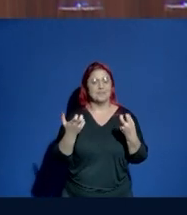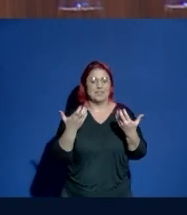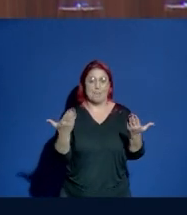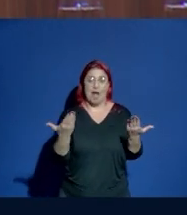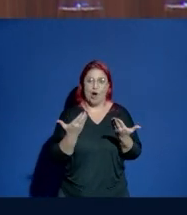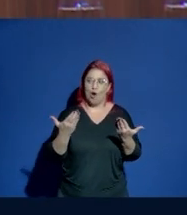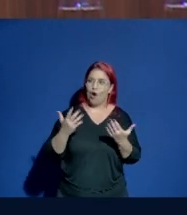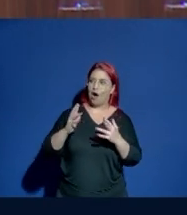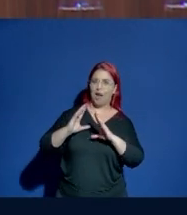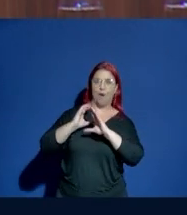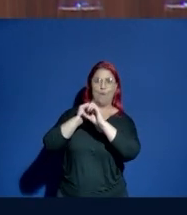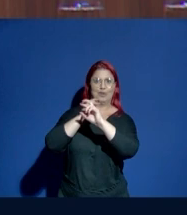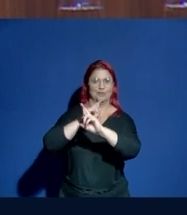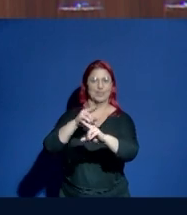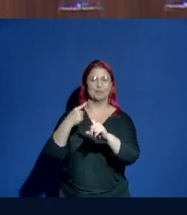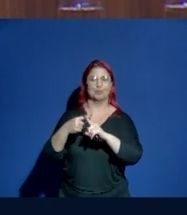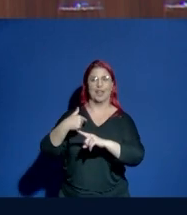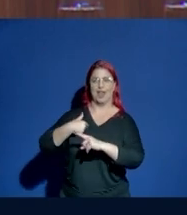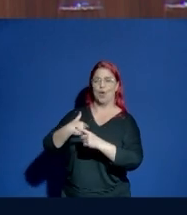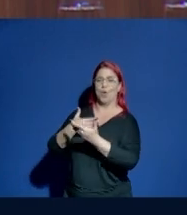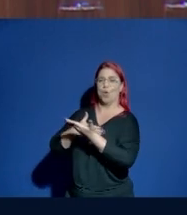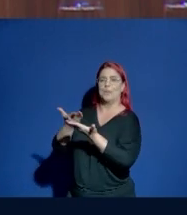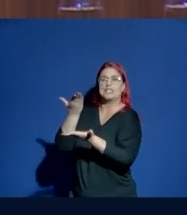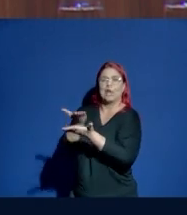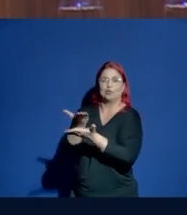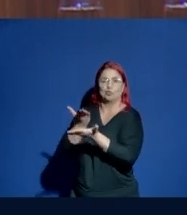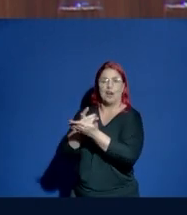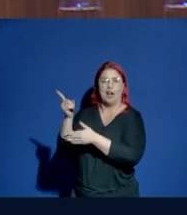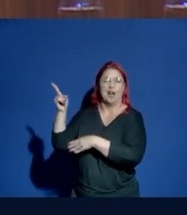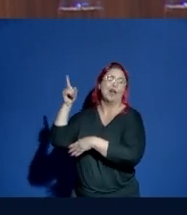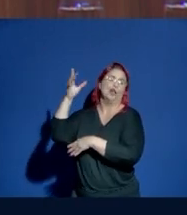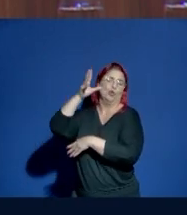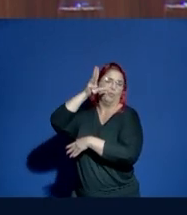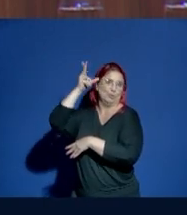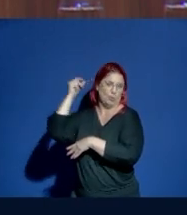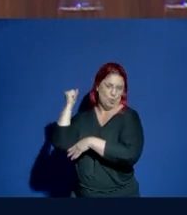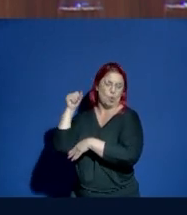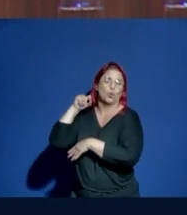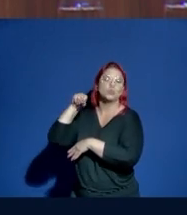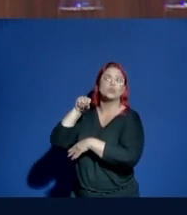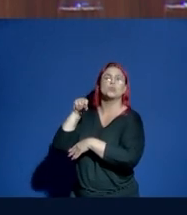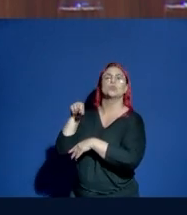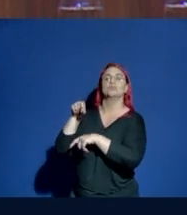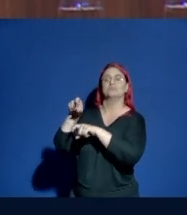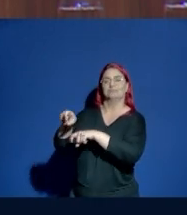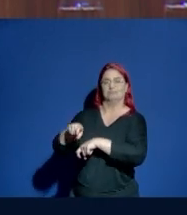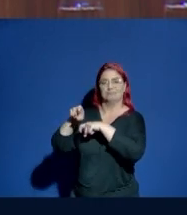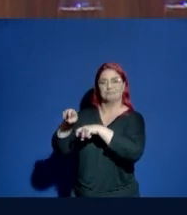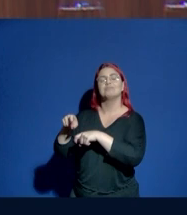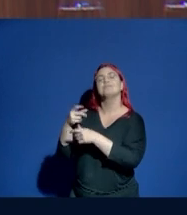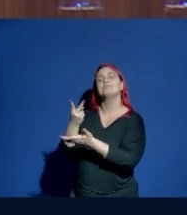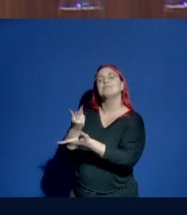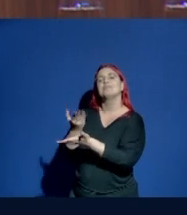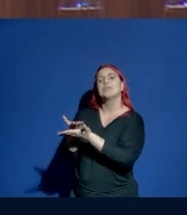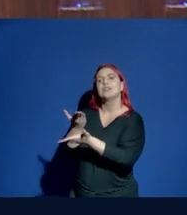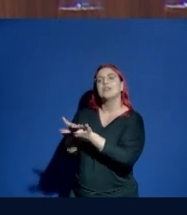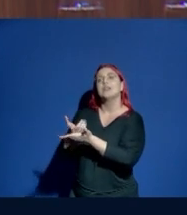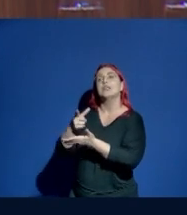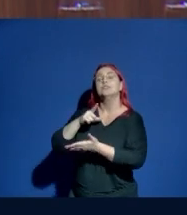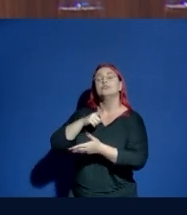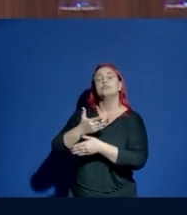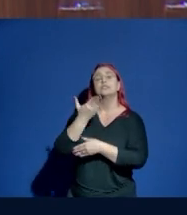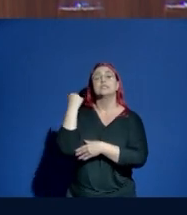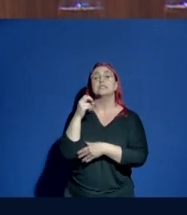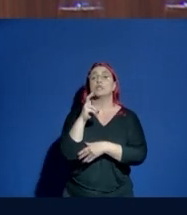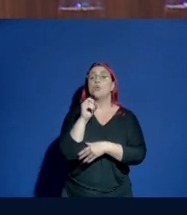imaginando aqui que quando eu comecei a estudar o negócio do Mato Grosso para planejar logística o Mato Grosso produzia 50 milhões de tonela das de